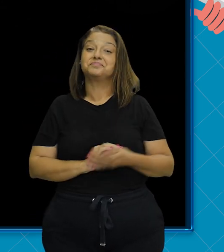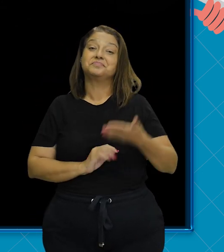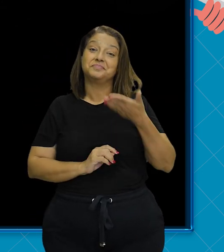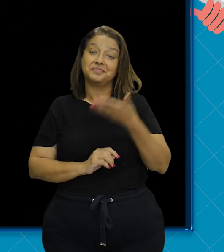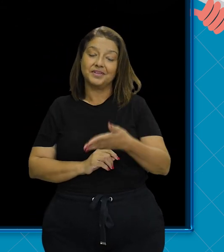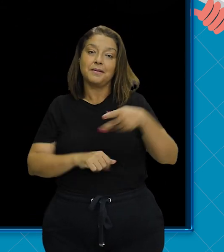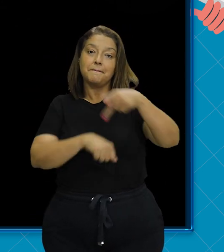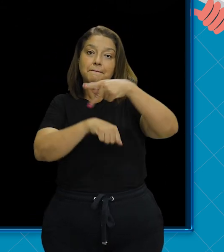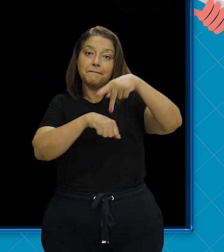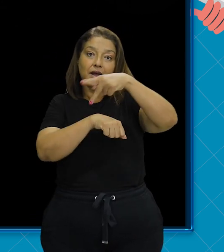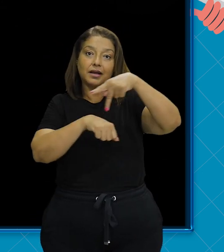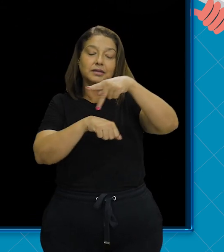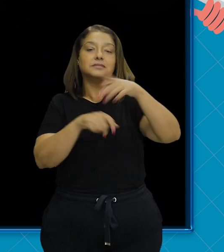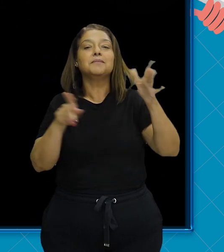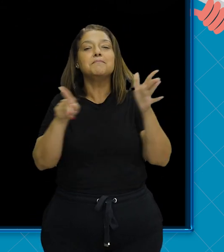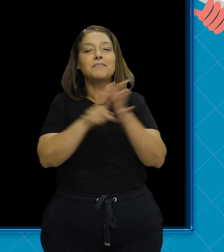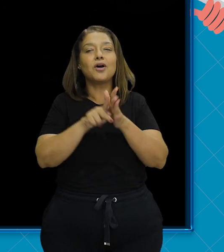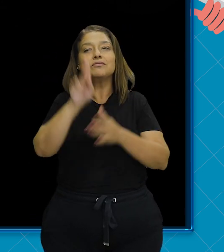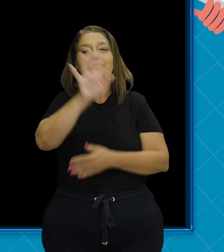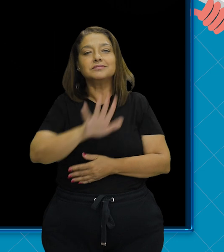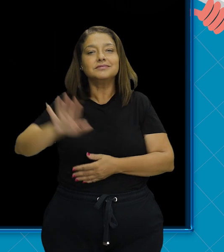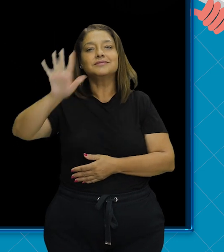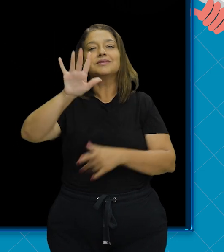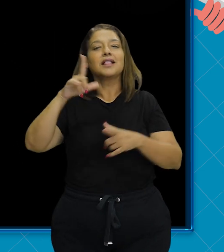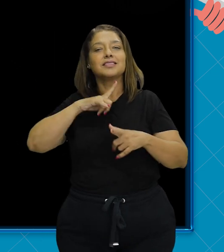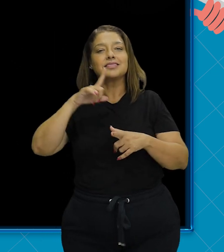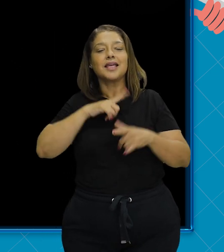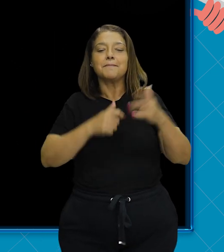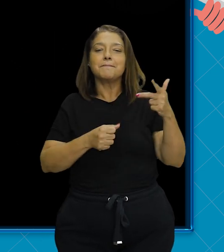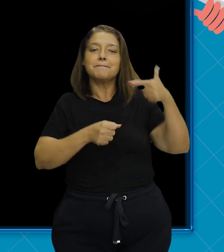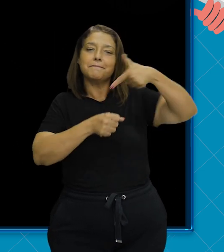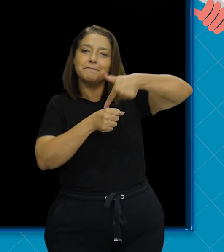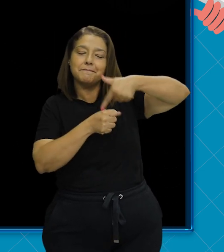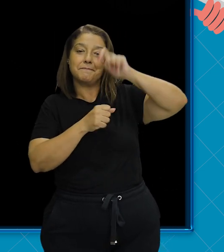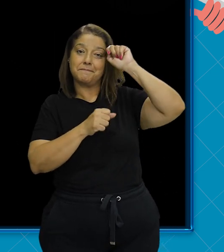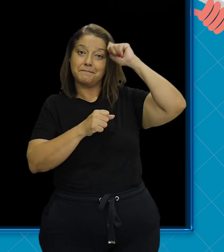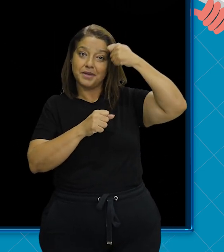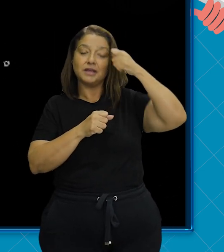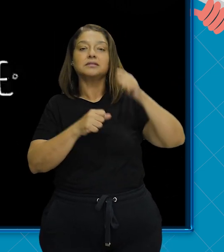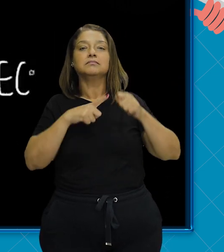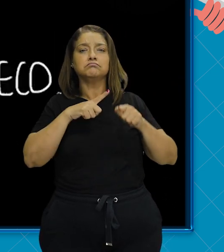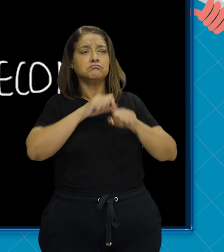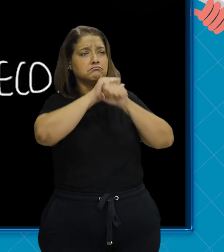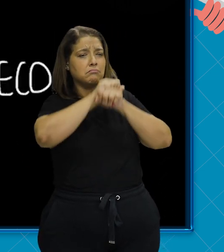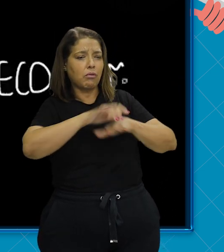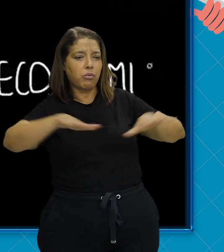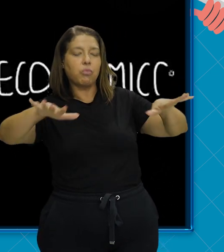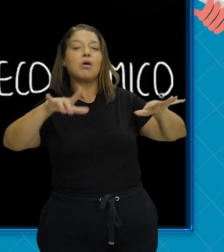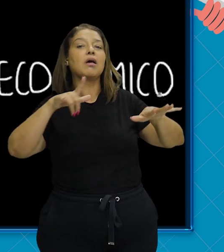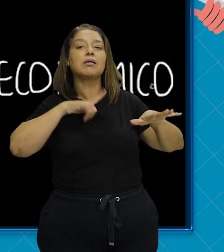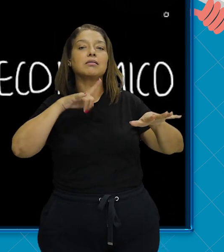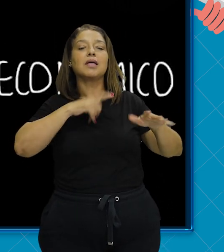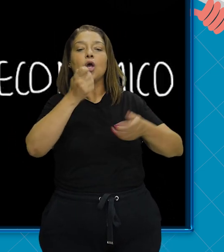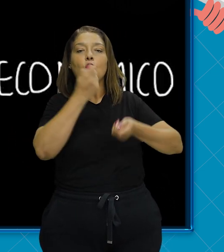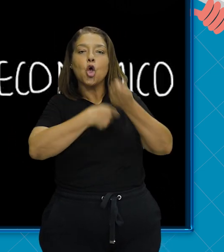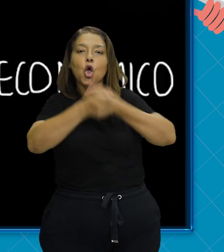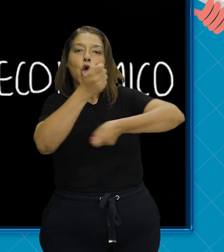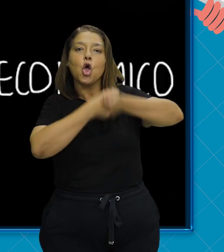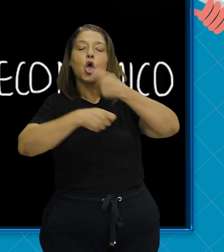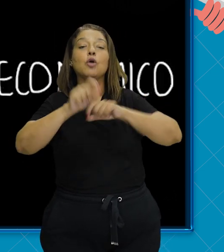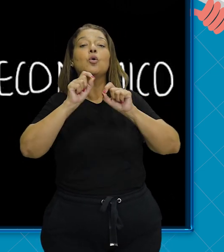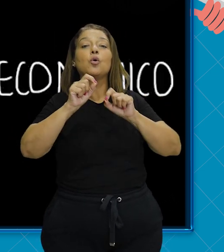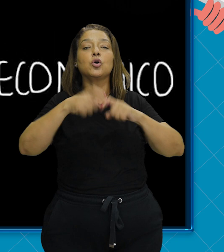Basicamente, os países árabes da OPEP, os países exportadores de petróleo, decidiram fazer um embargo econômico, que é a suspensão